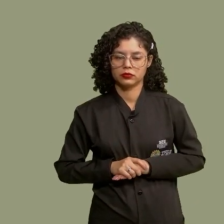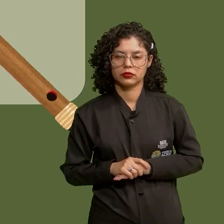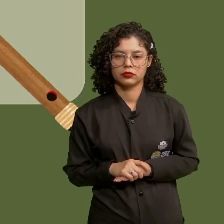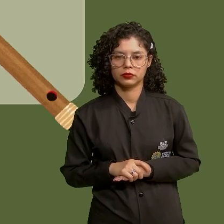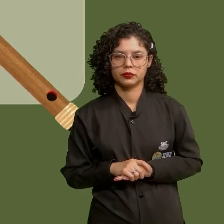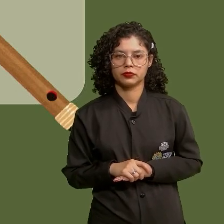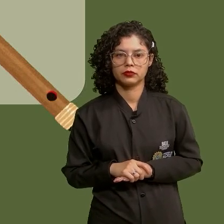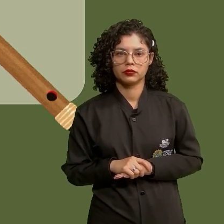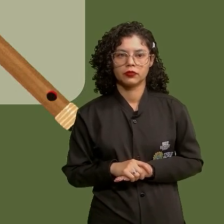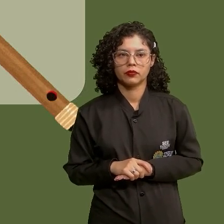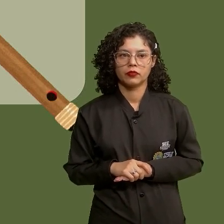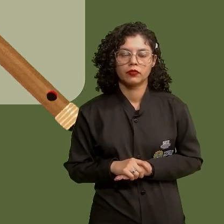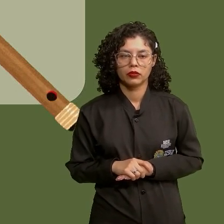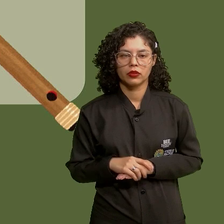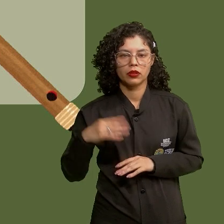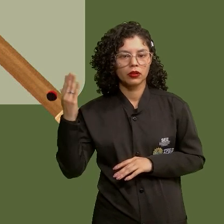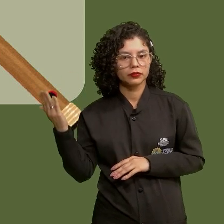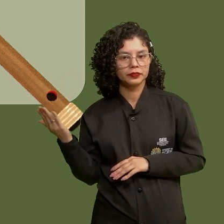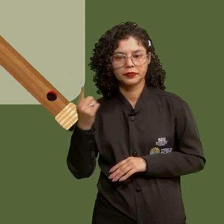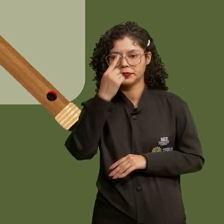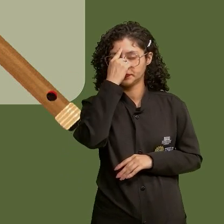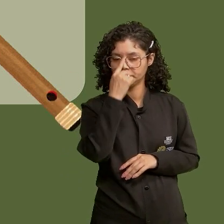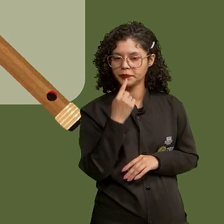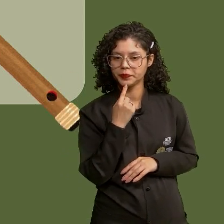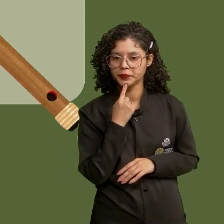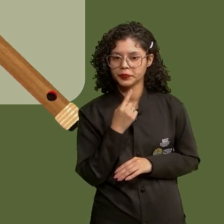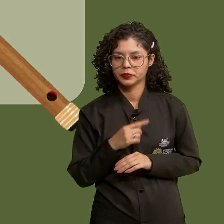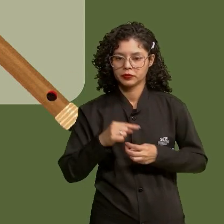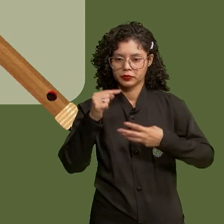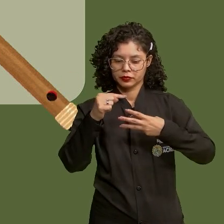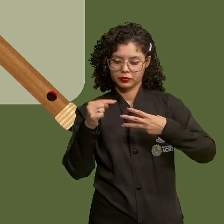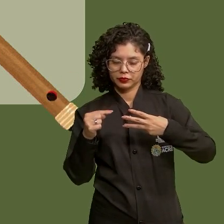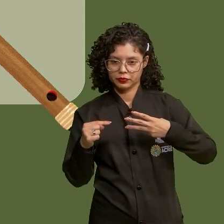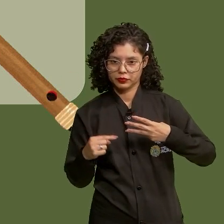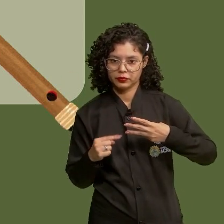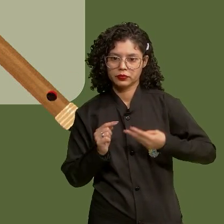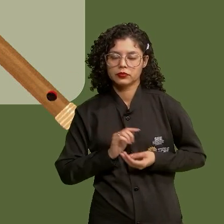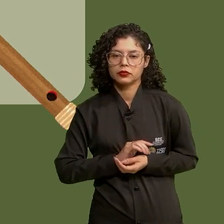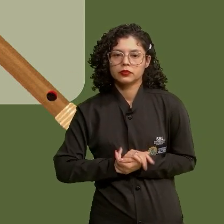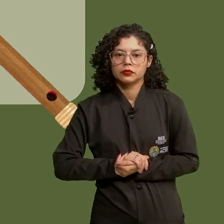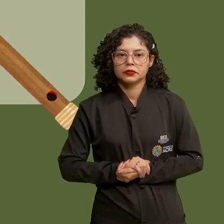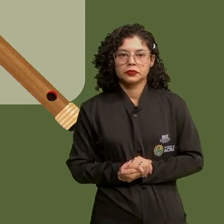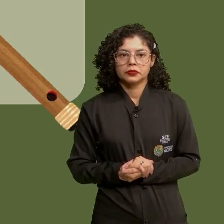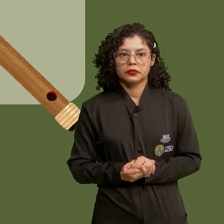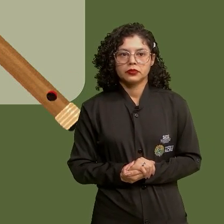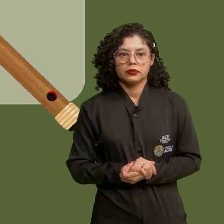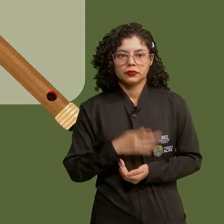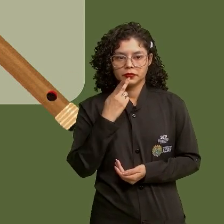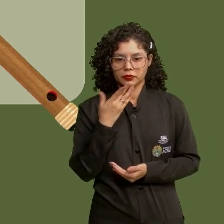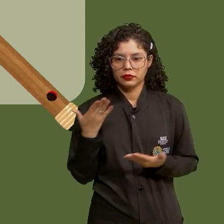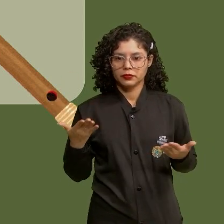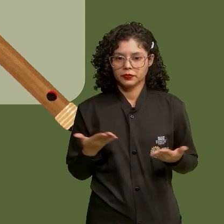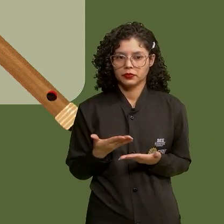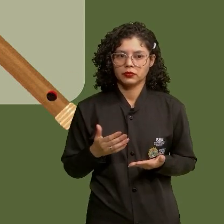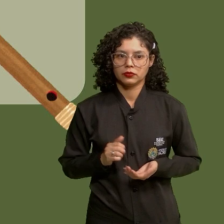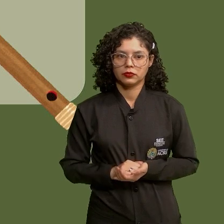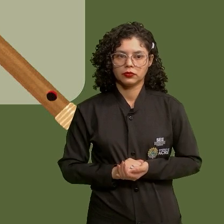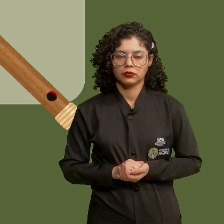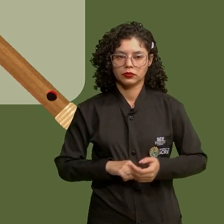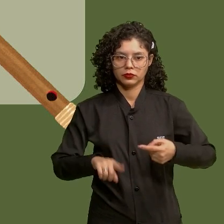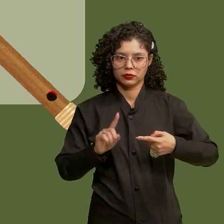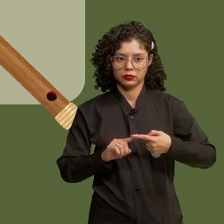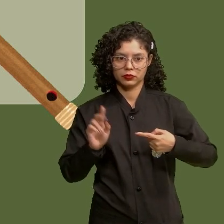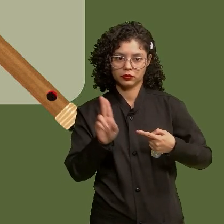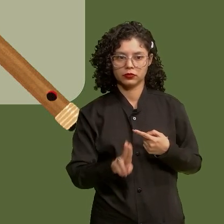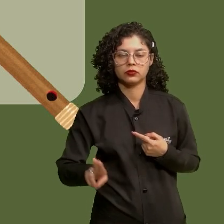bocal. Então aí estão as imagens desses 3 instrumentos que a gente citou aqui. A clarinete,